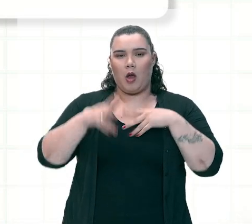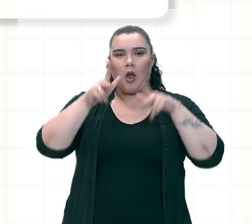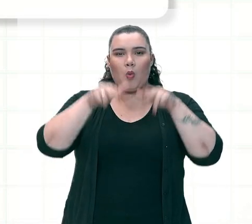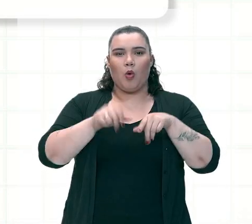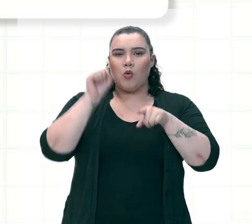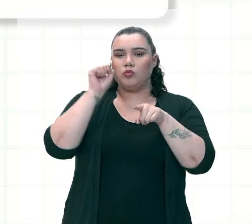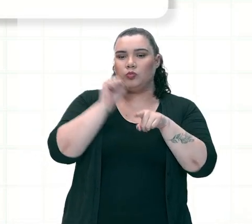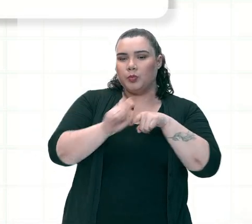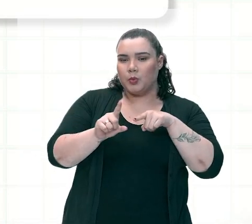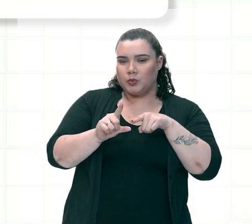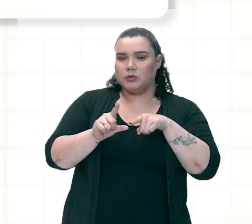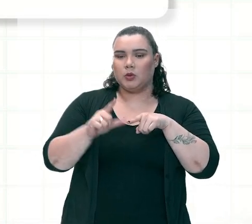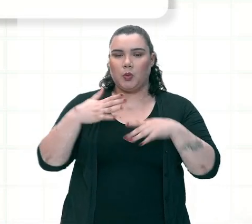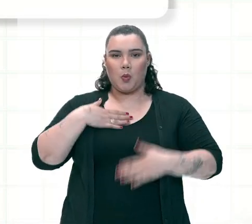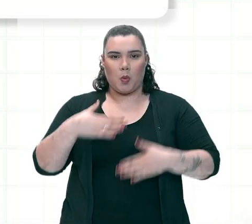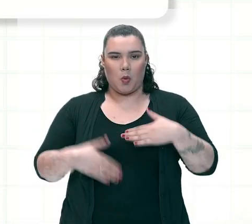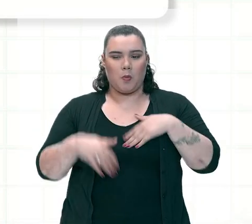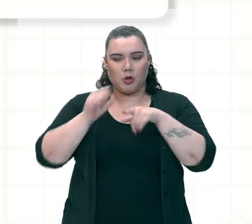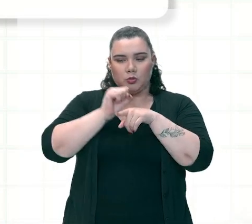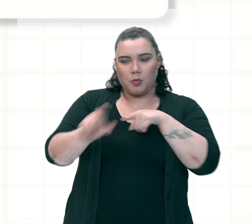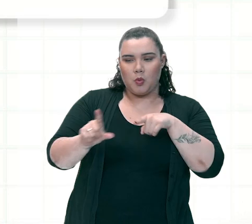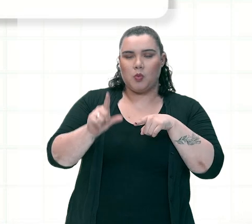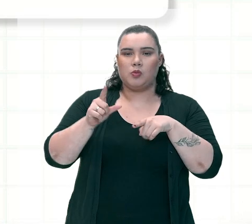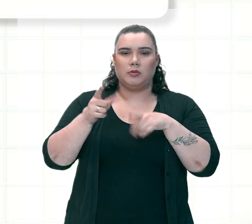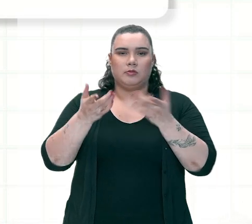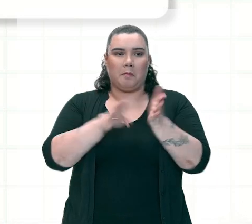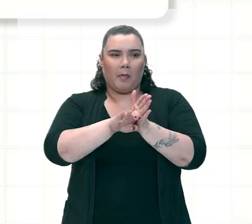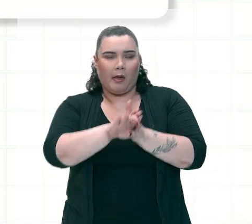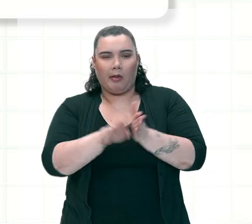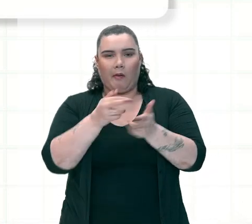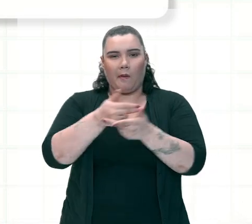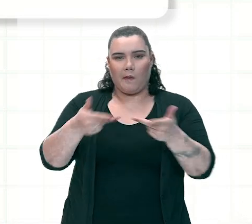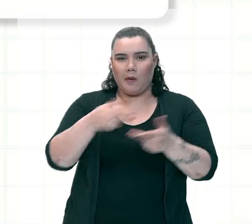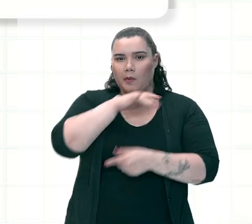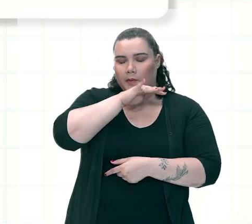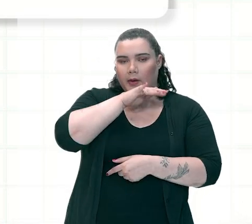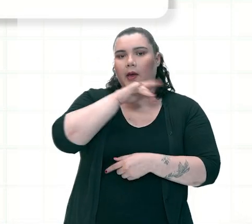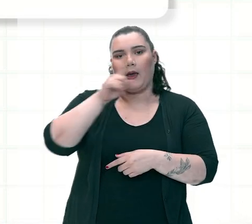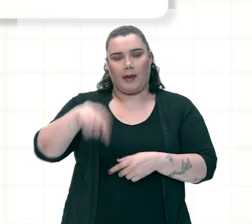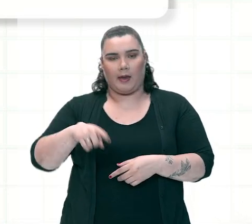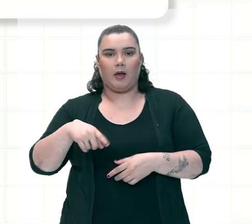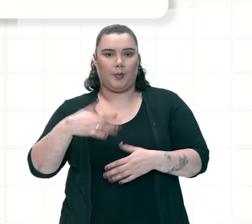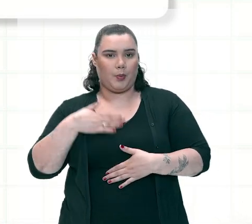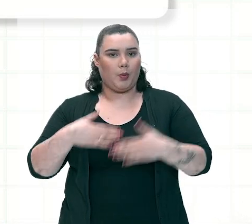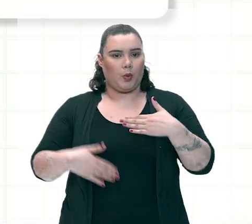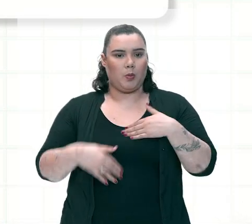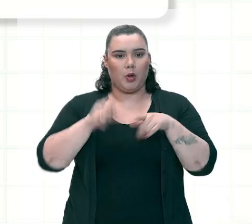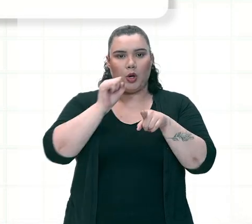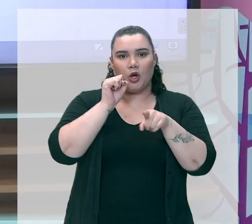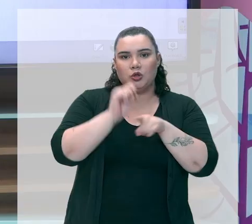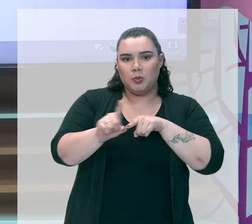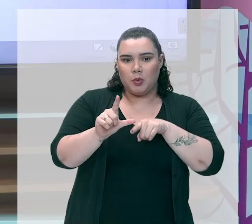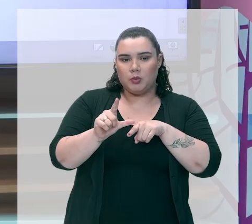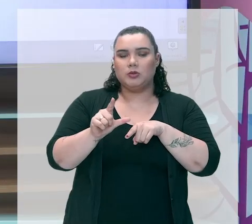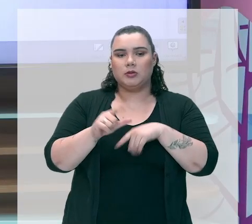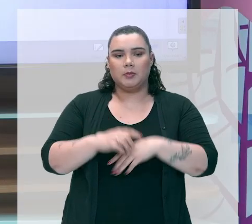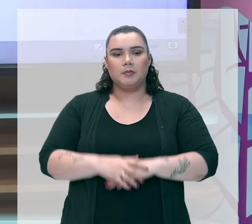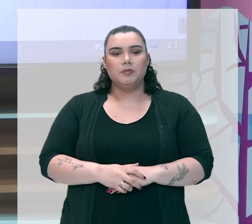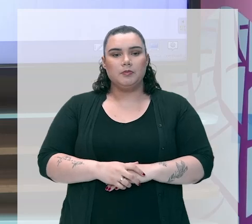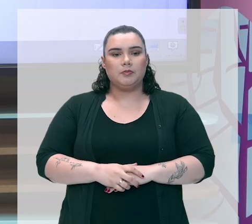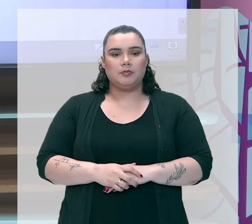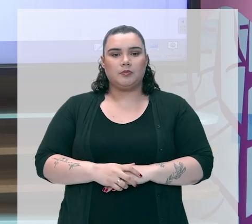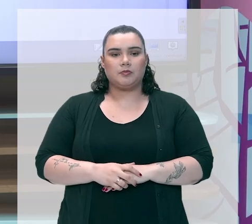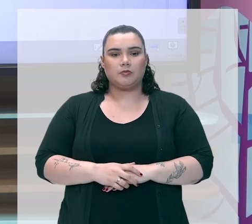nós temos glândulas exócrinas, certo? Então, para a gente identificar ali que nós temos também essas glândulas exócrinas com